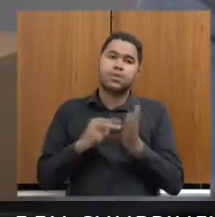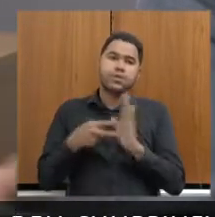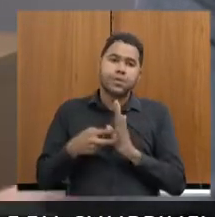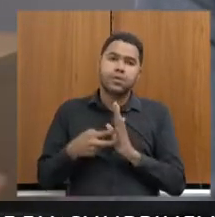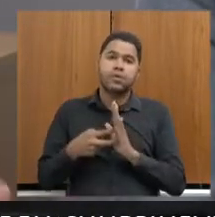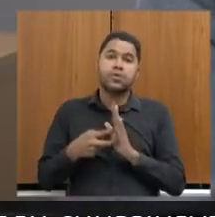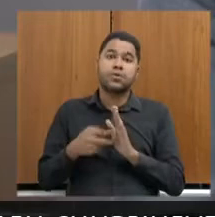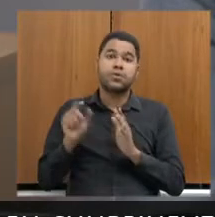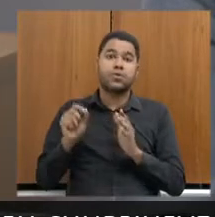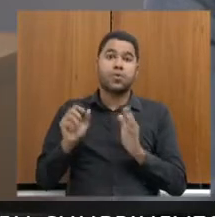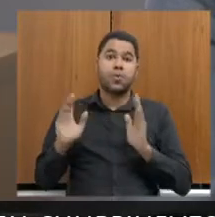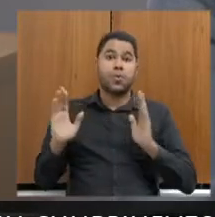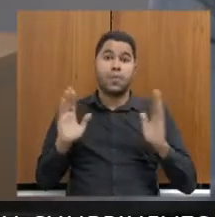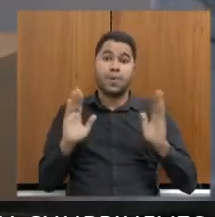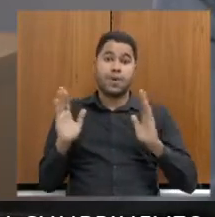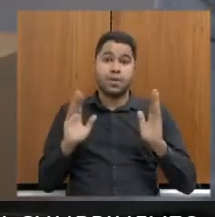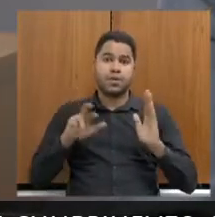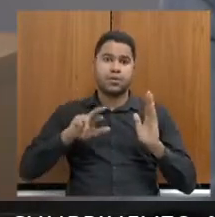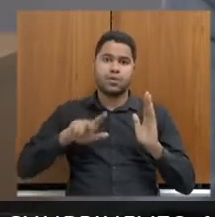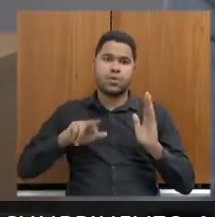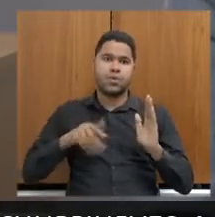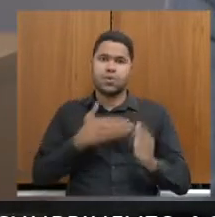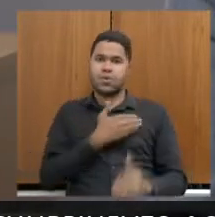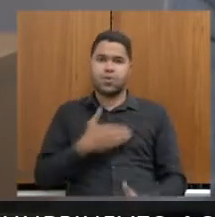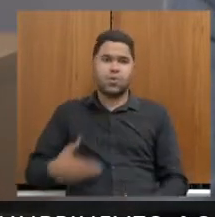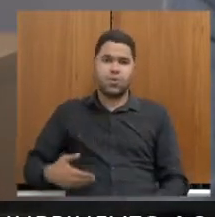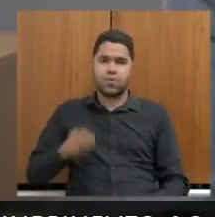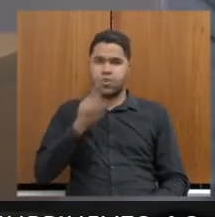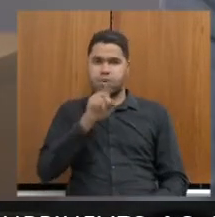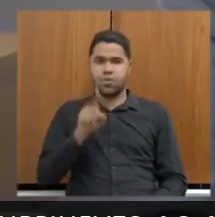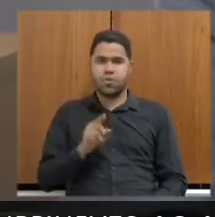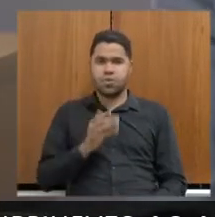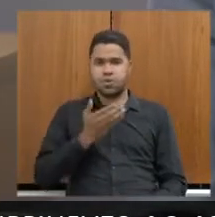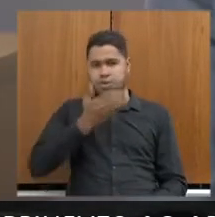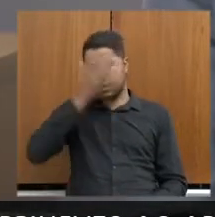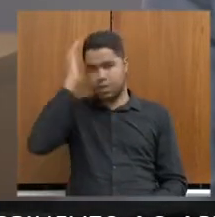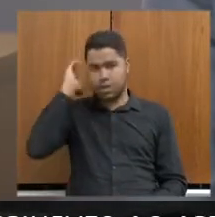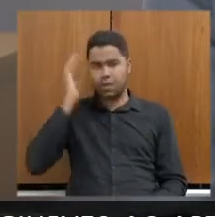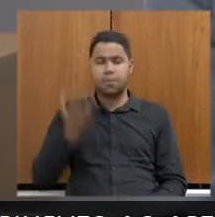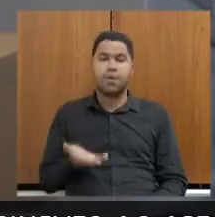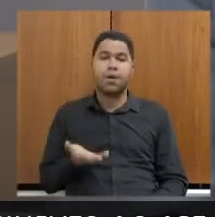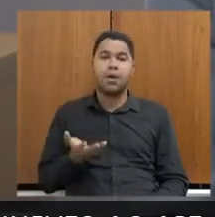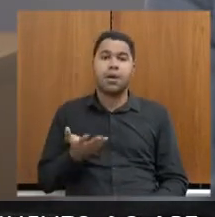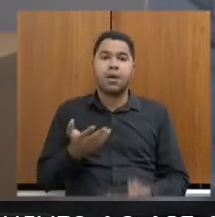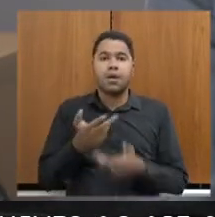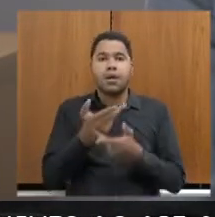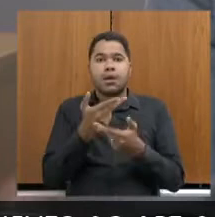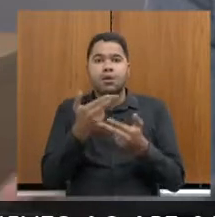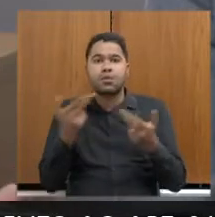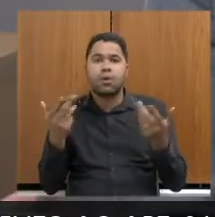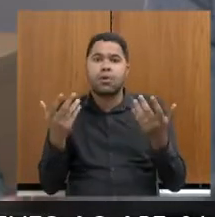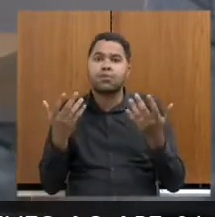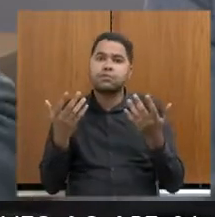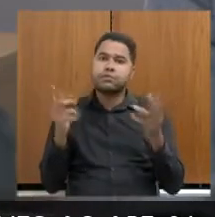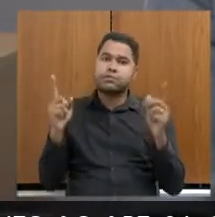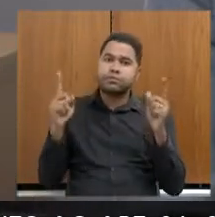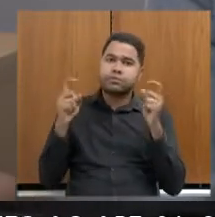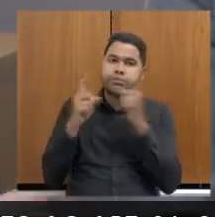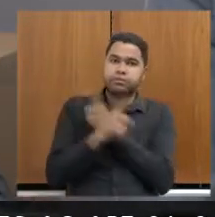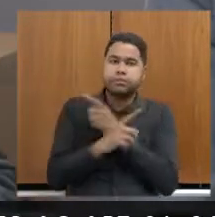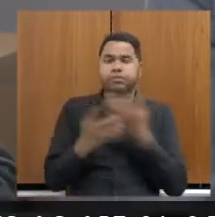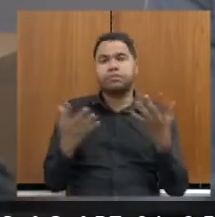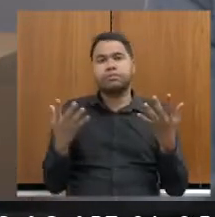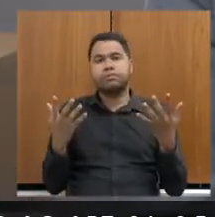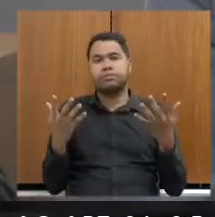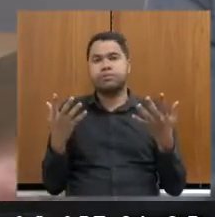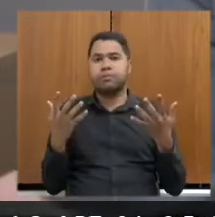um de um mandato que não era na Ilha do Governador Romeu Zema E aí vejo as coisas com todas as dificuldades com